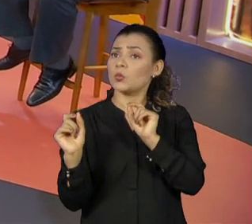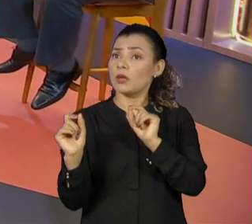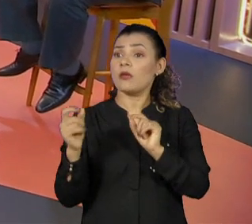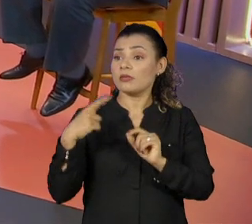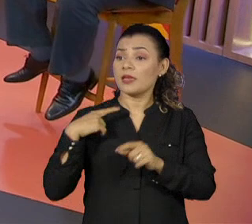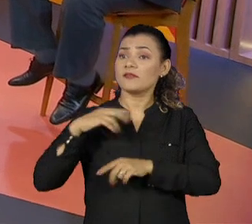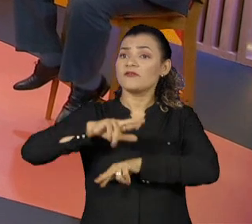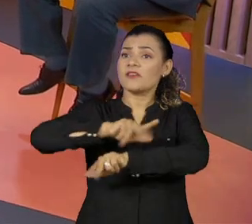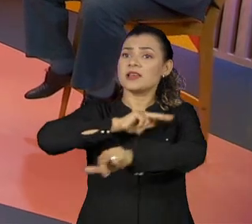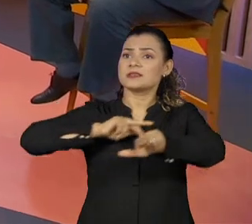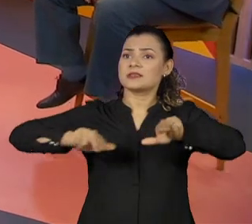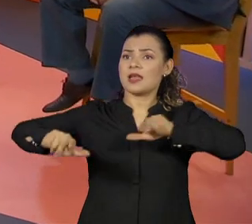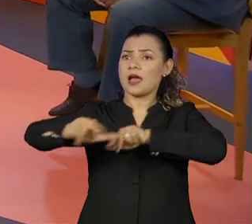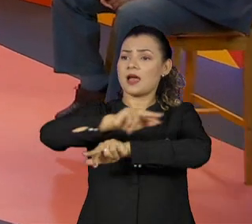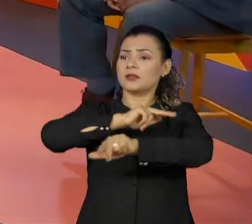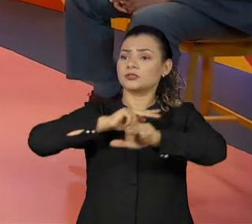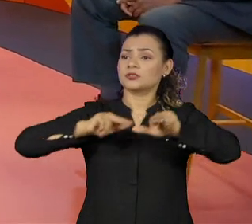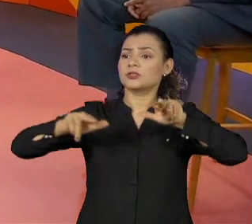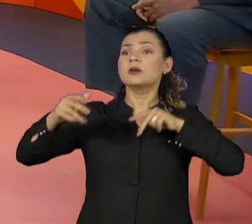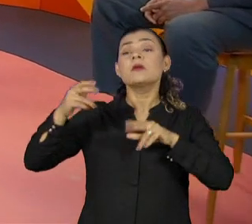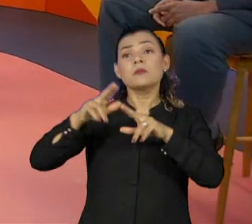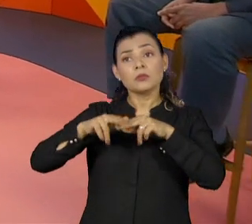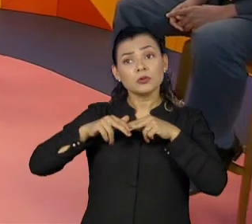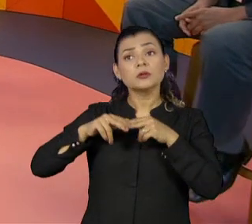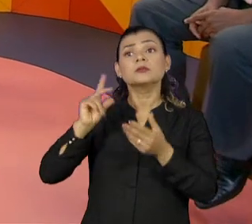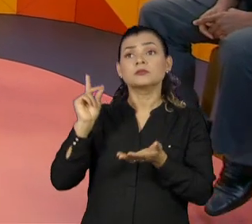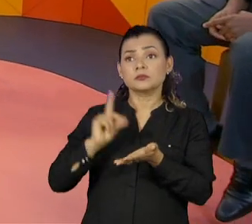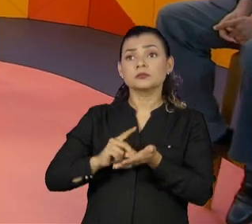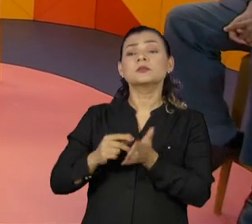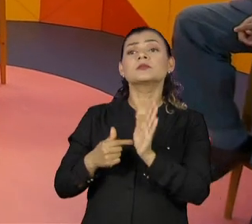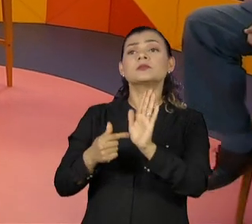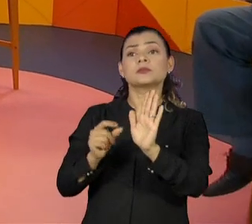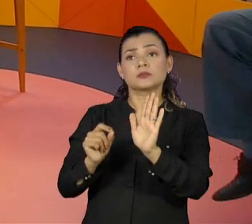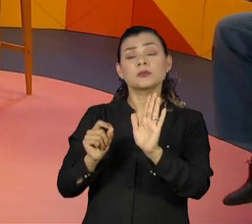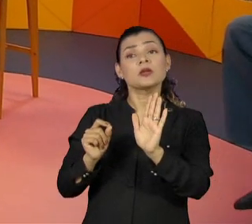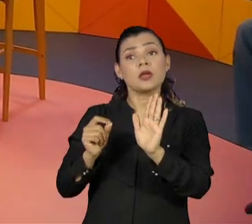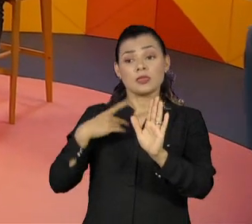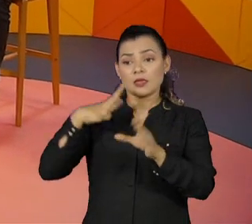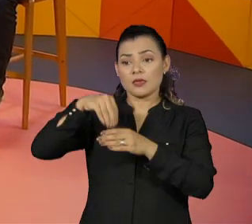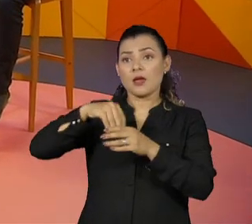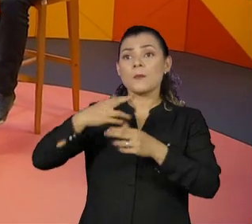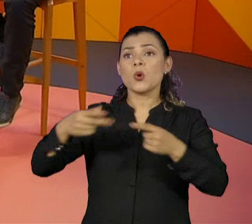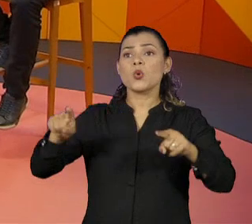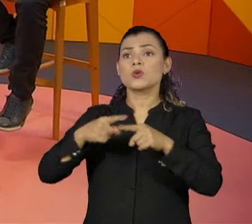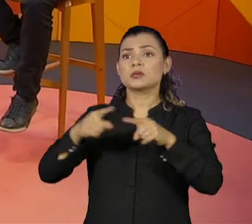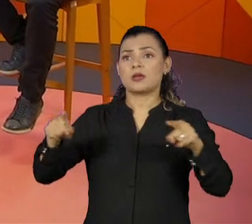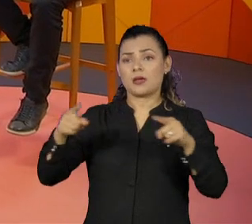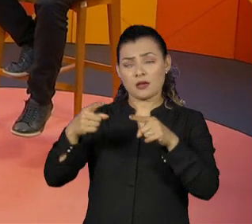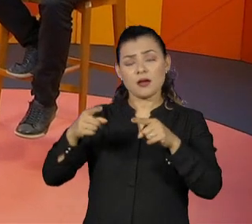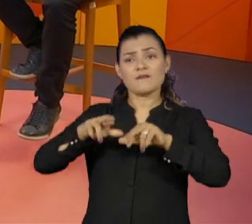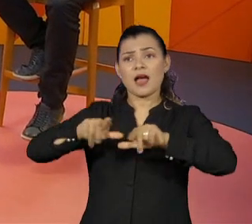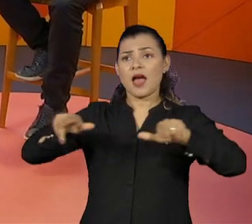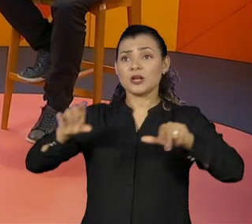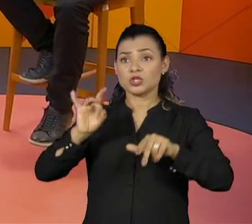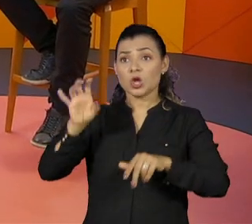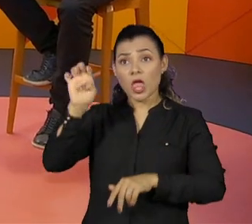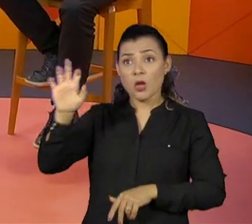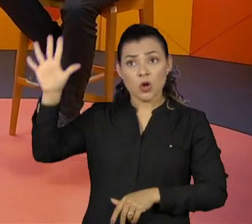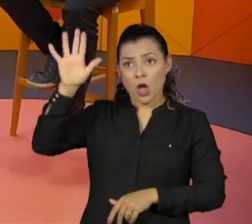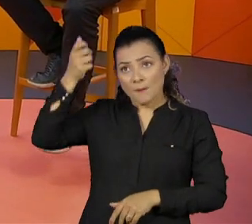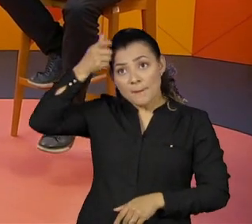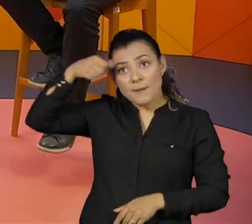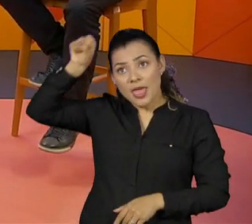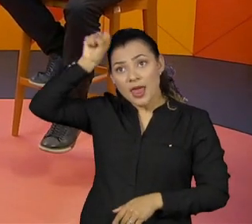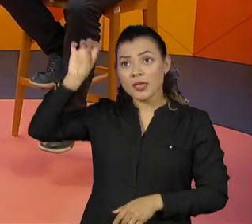diversidade de repertório, de gêneros musicais lá dentro, que não se resume só à música europeia, pelo contrário,